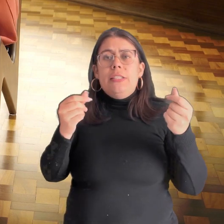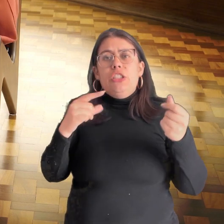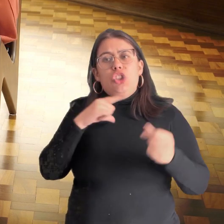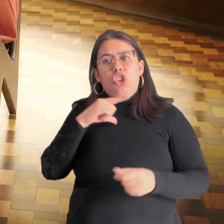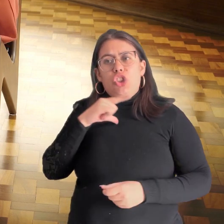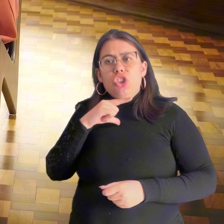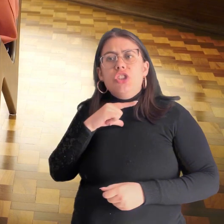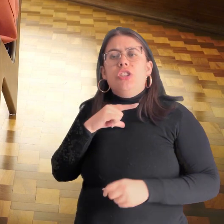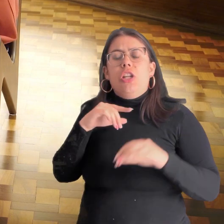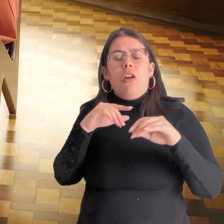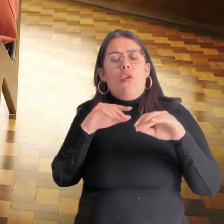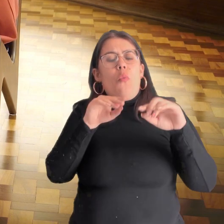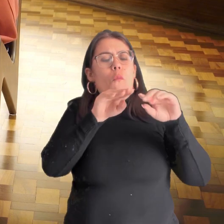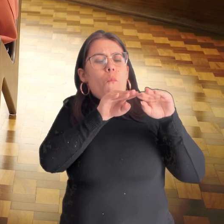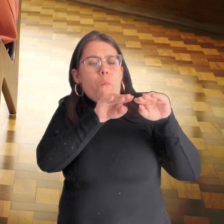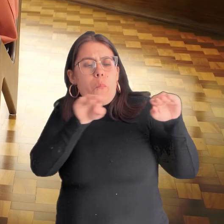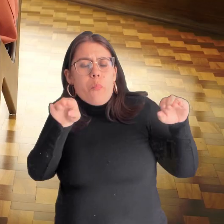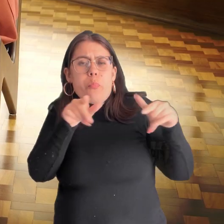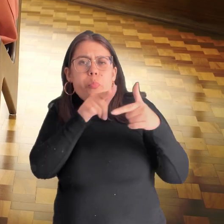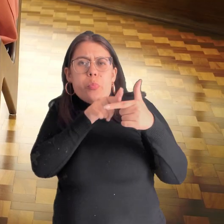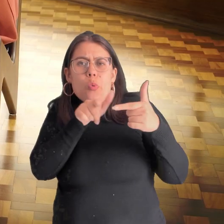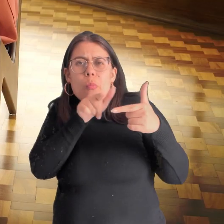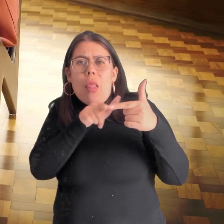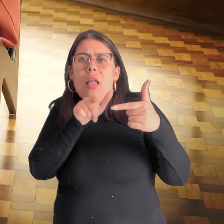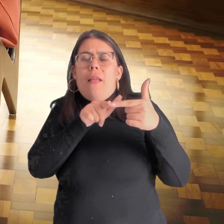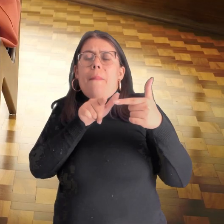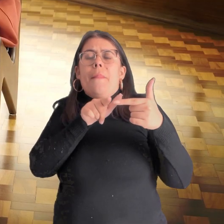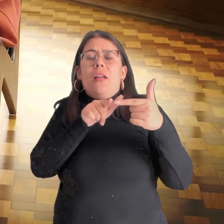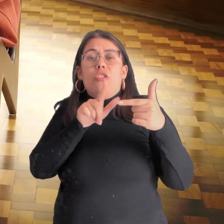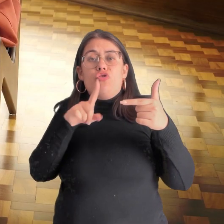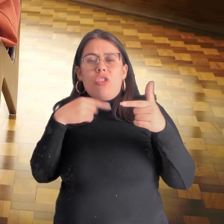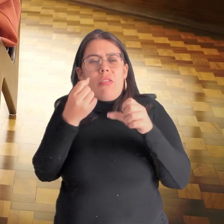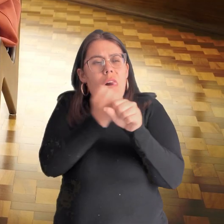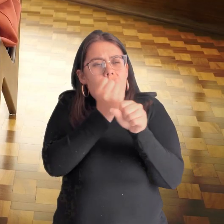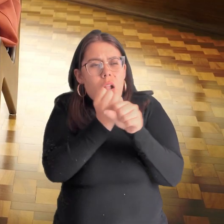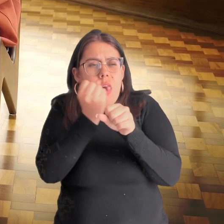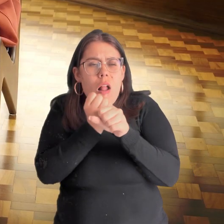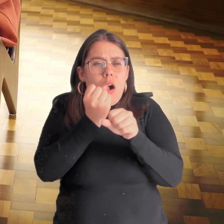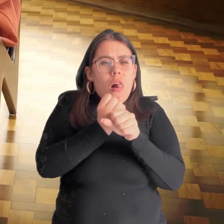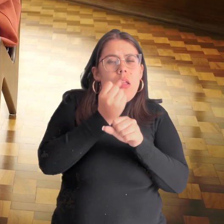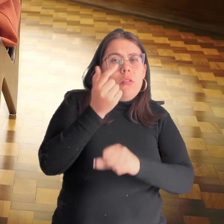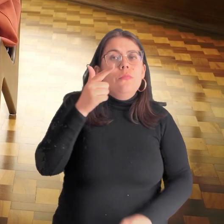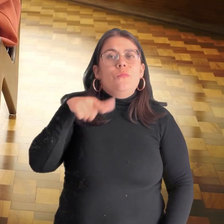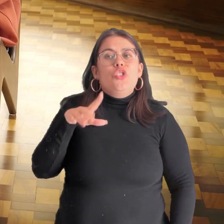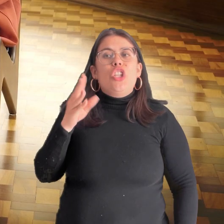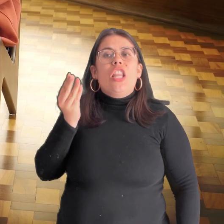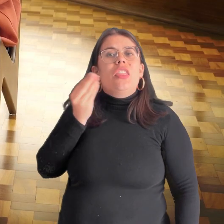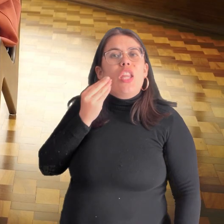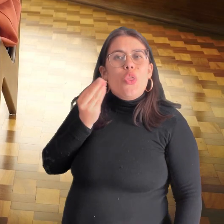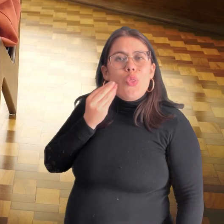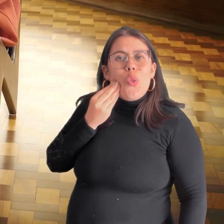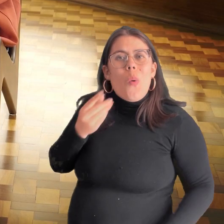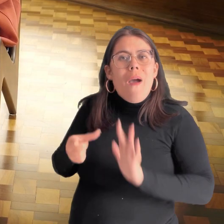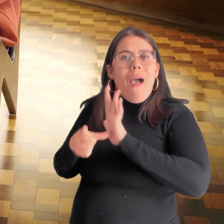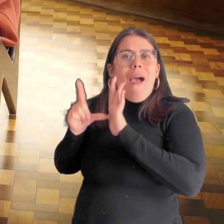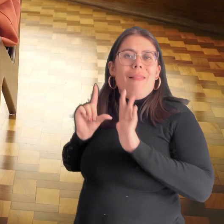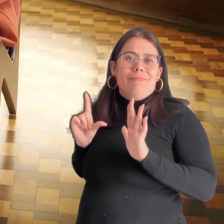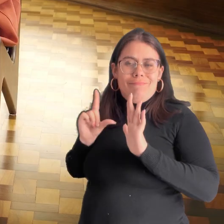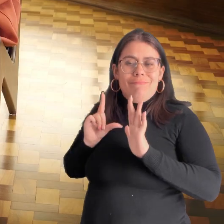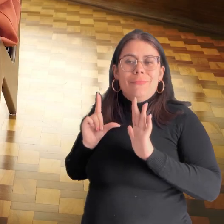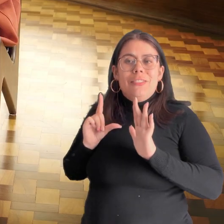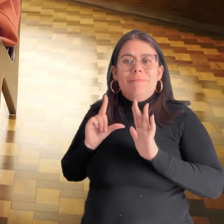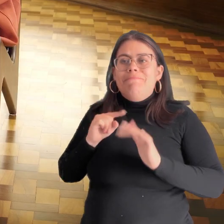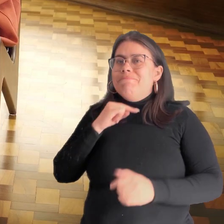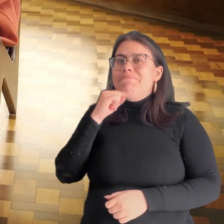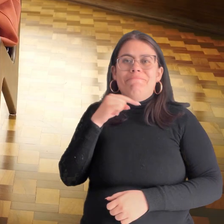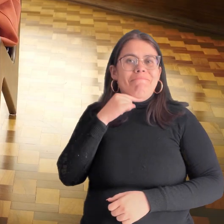horizontal que nós restauramos e dava para ver que já tinha havido tentativas de restauro anteriores não